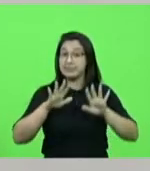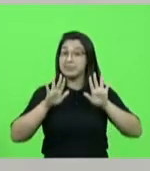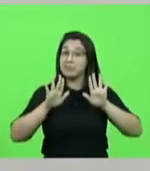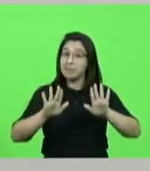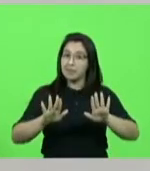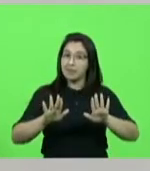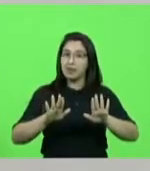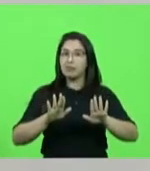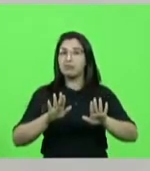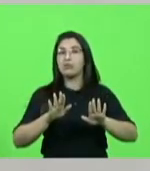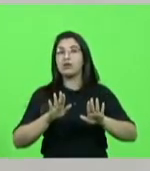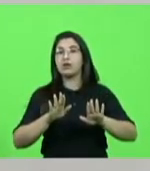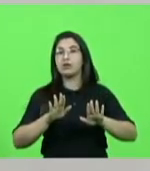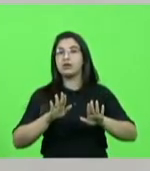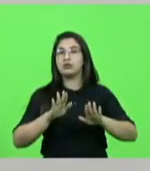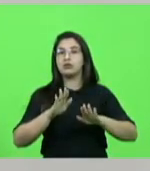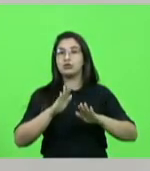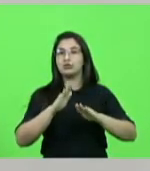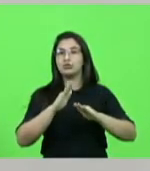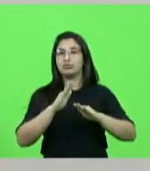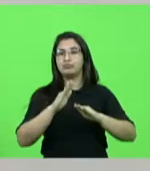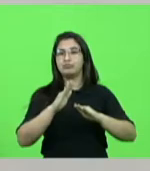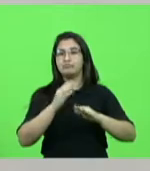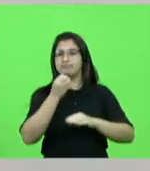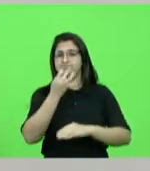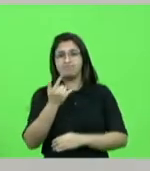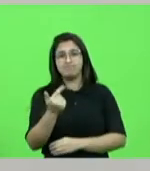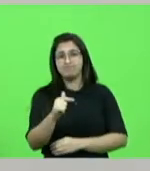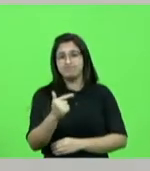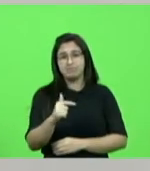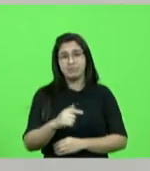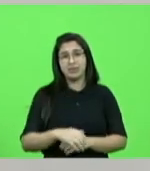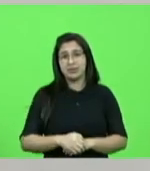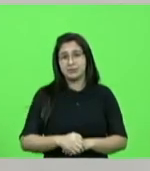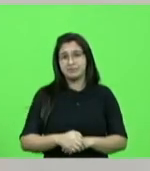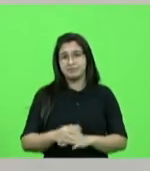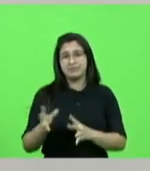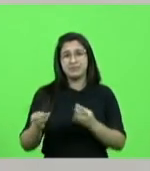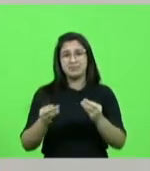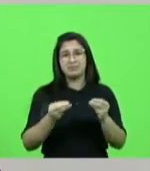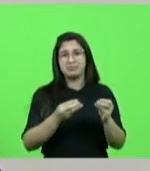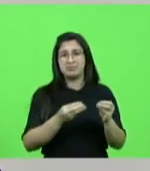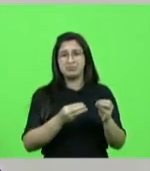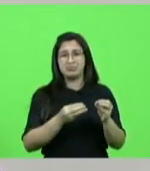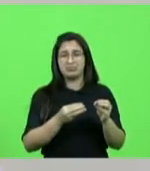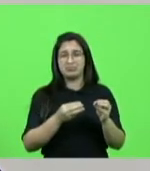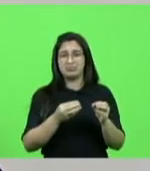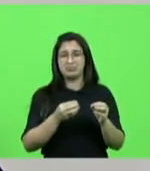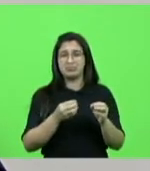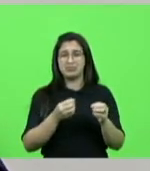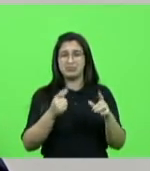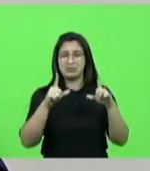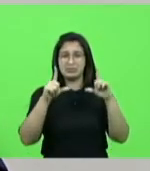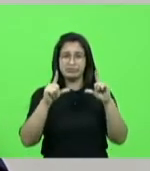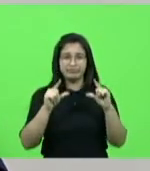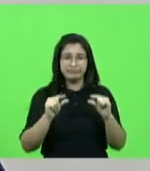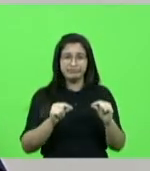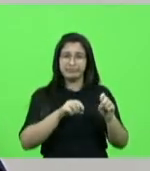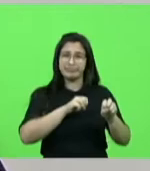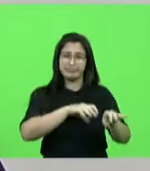principalmente nas últimas 2 décadas, mas muito longe ainda de uma